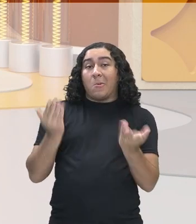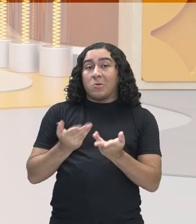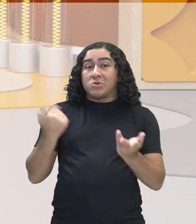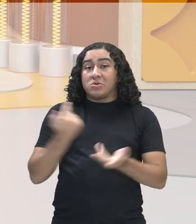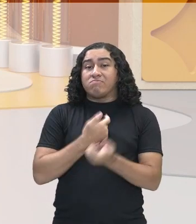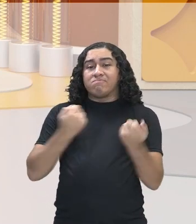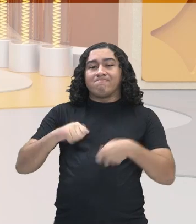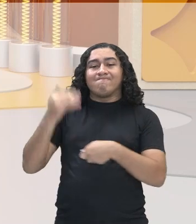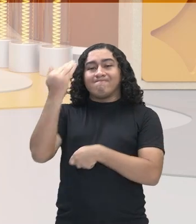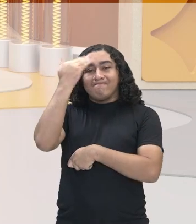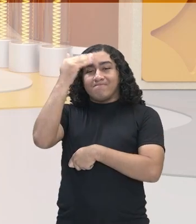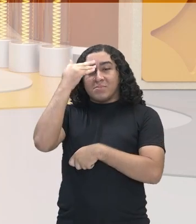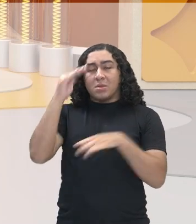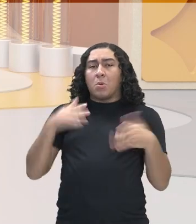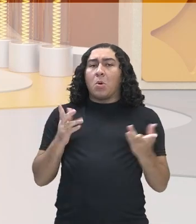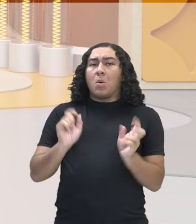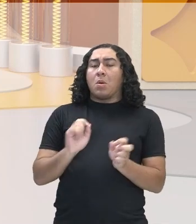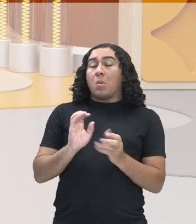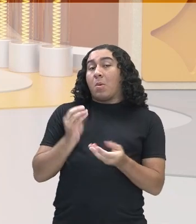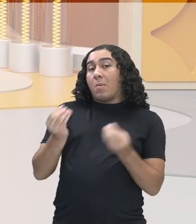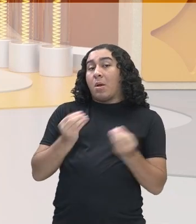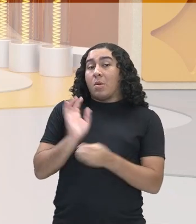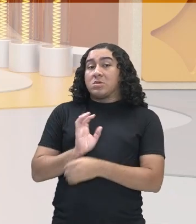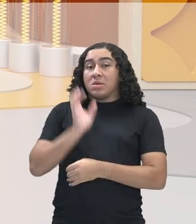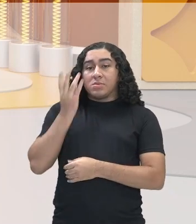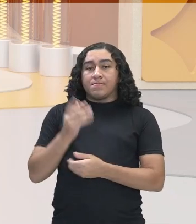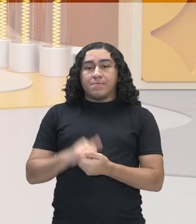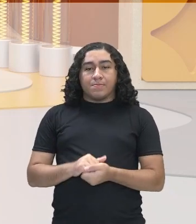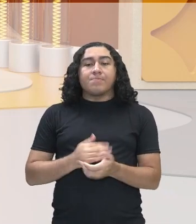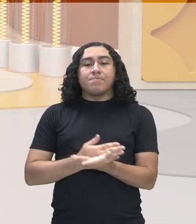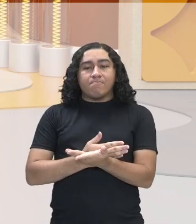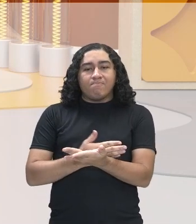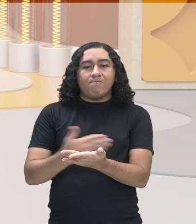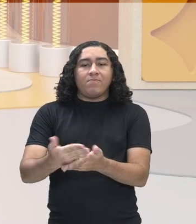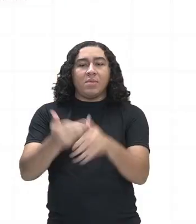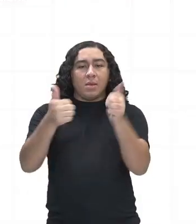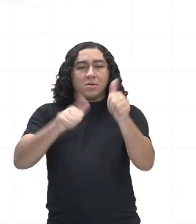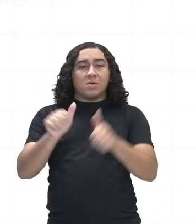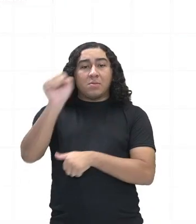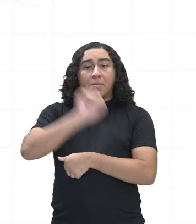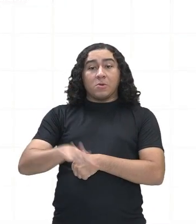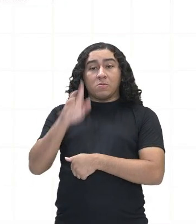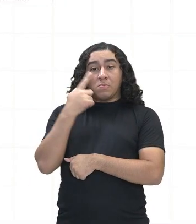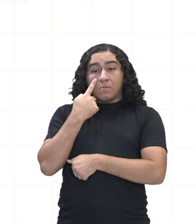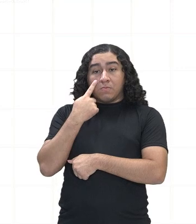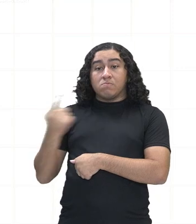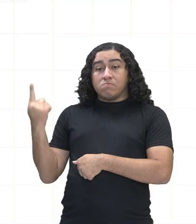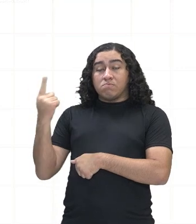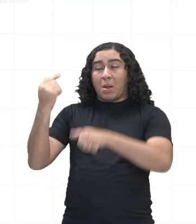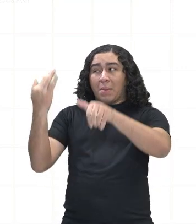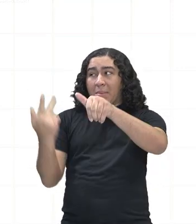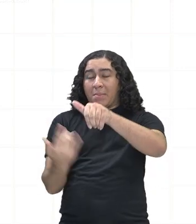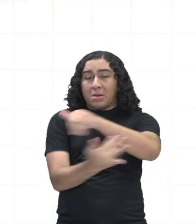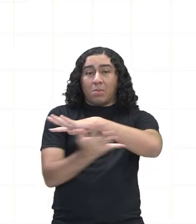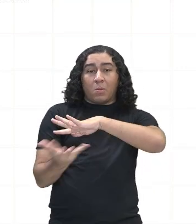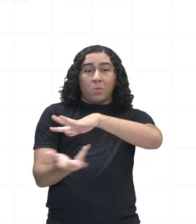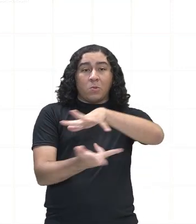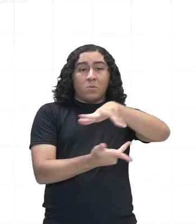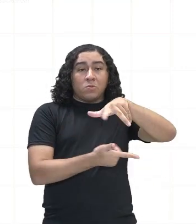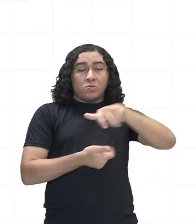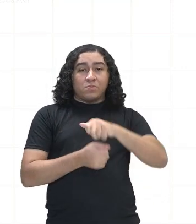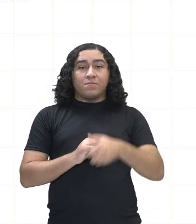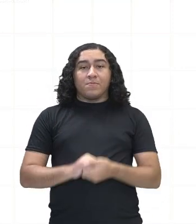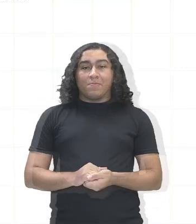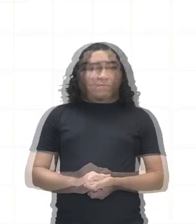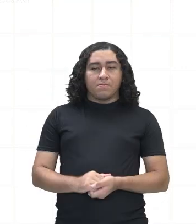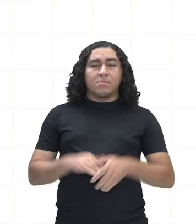Que situações são essas. Vamos começar então verificando nessa tela sobre as questões de migrações internacionais. Olha essa imagem aí,